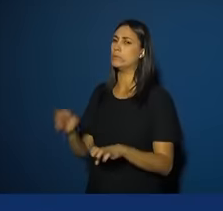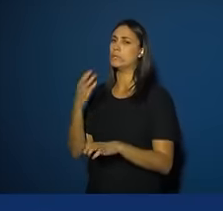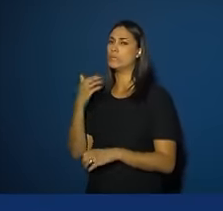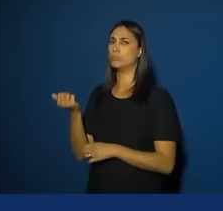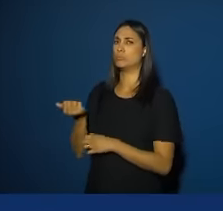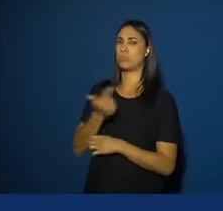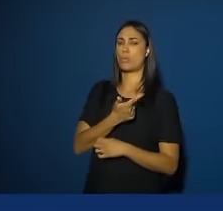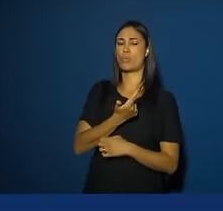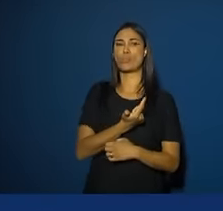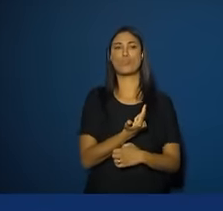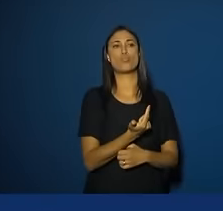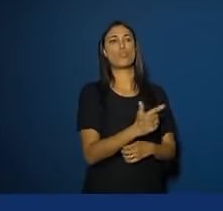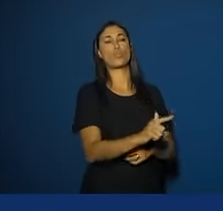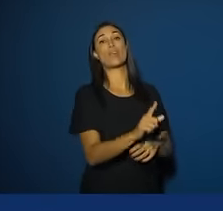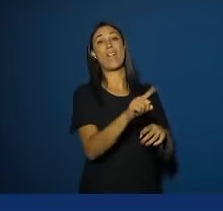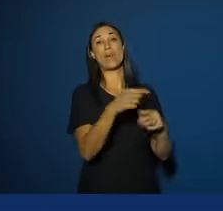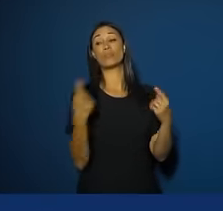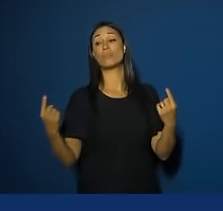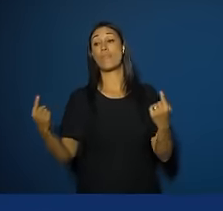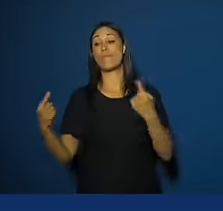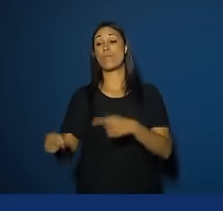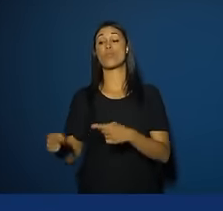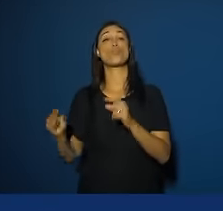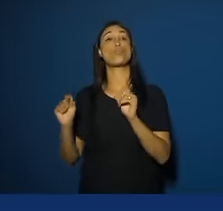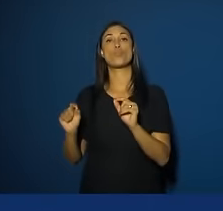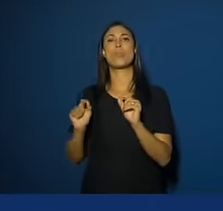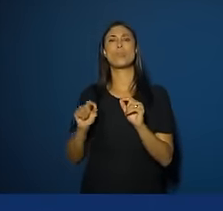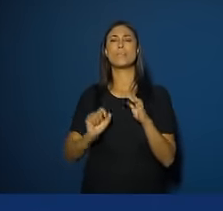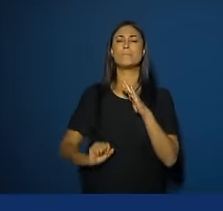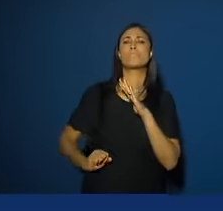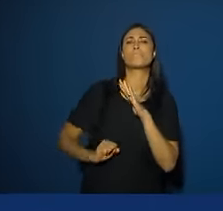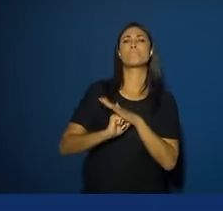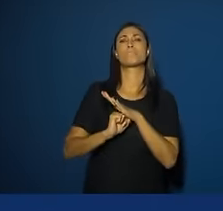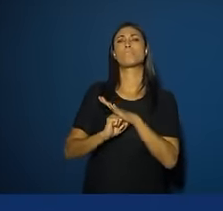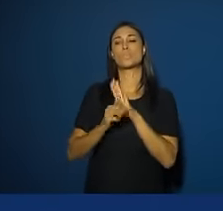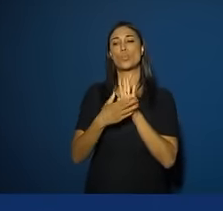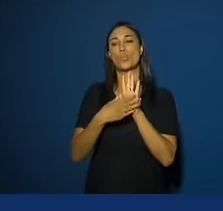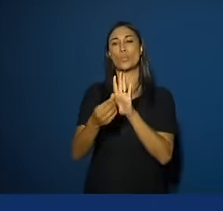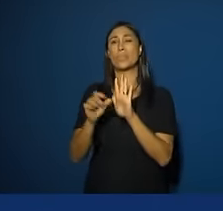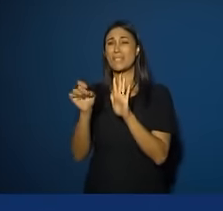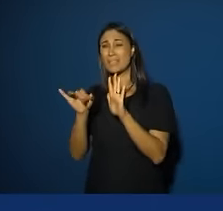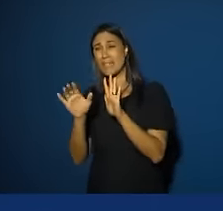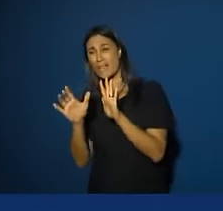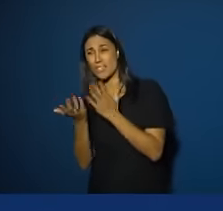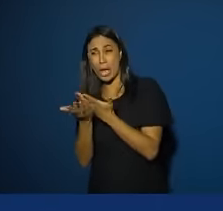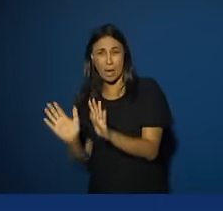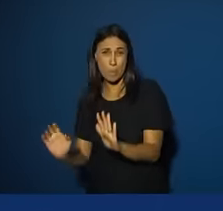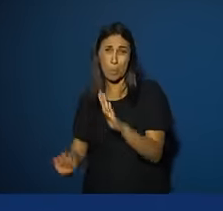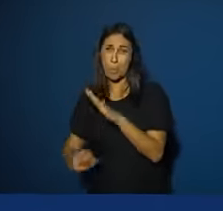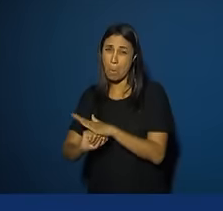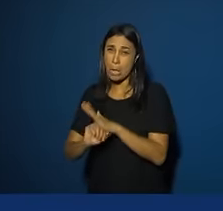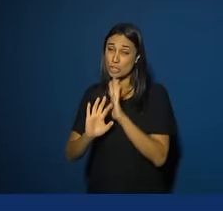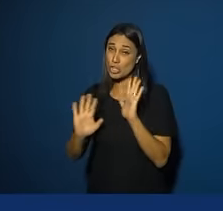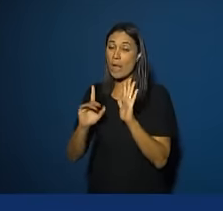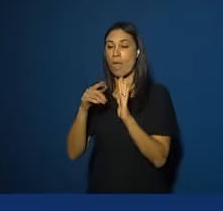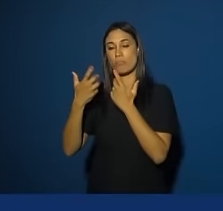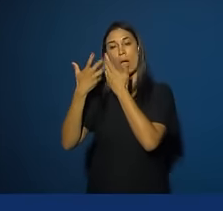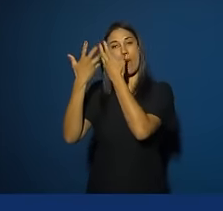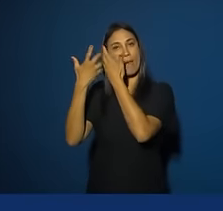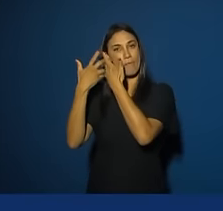recessão conjuntural é Um Desafio de esgotamento do modelo Será que esgotou esse modelo é uma bela